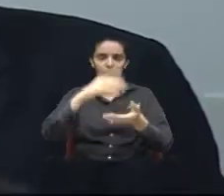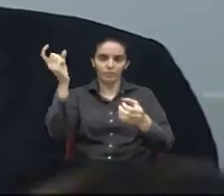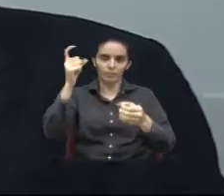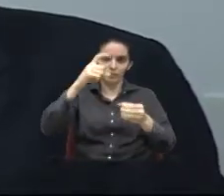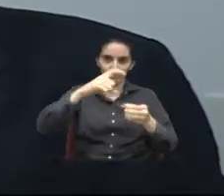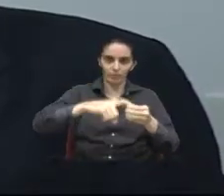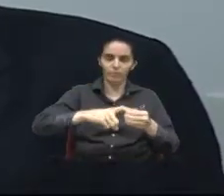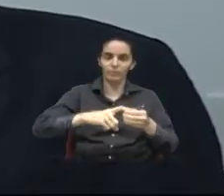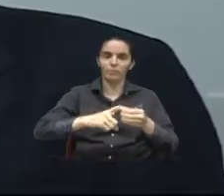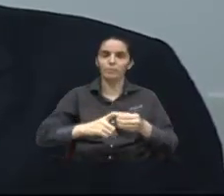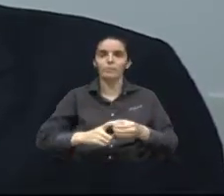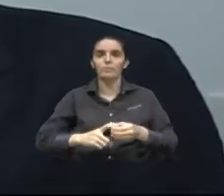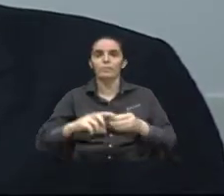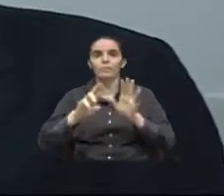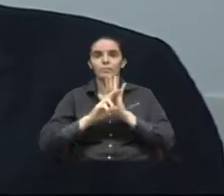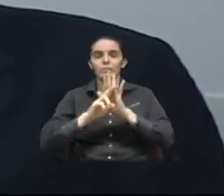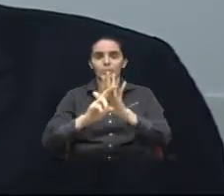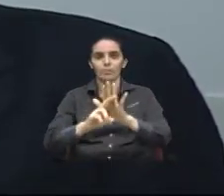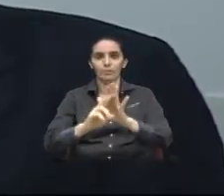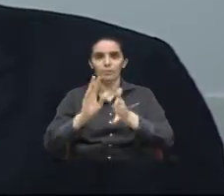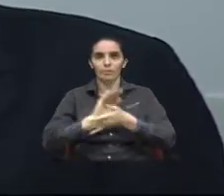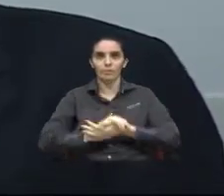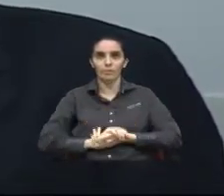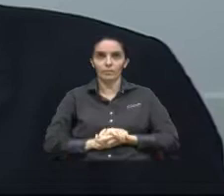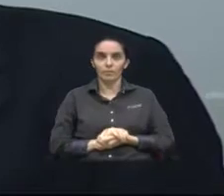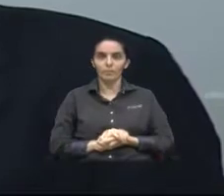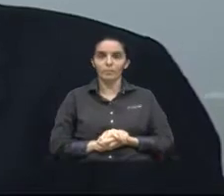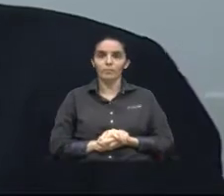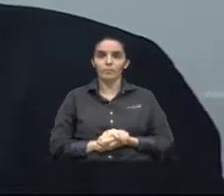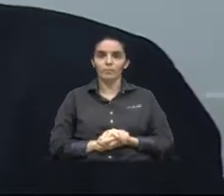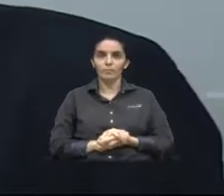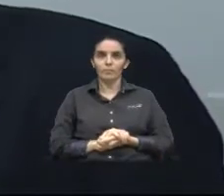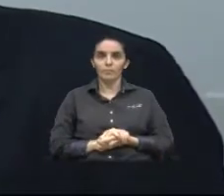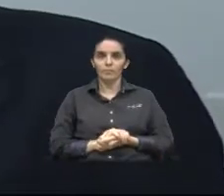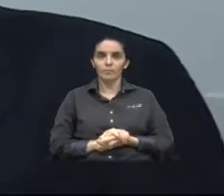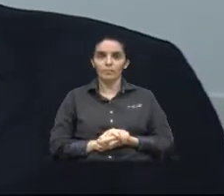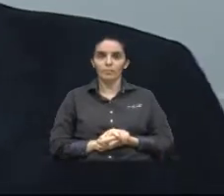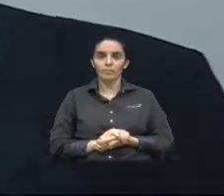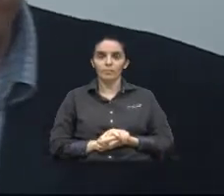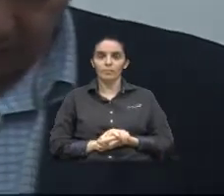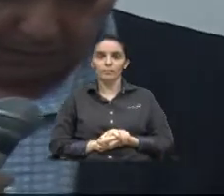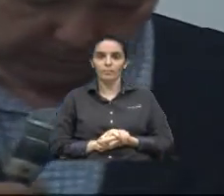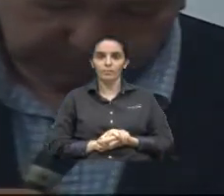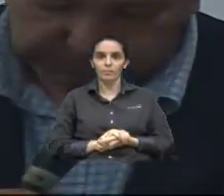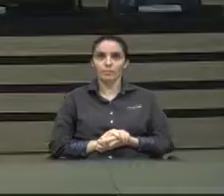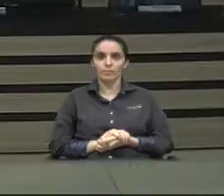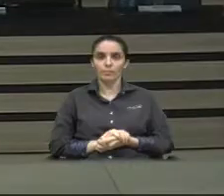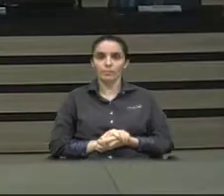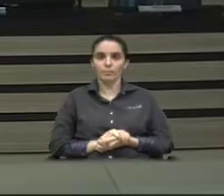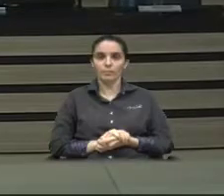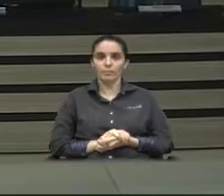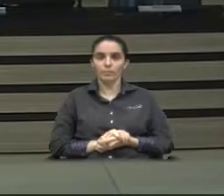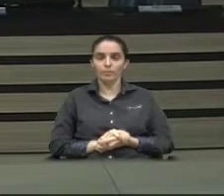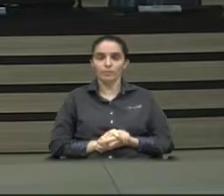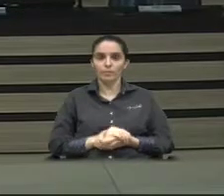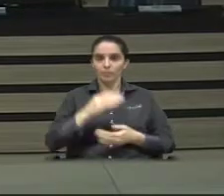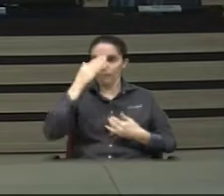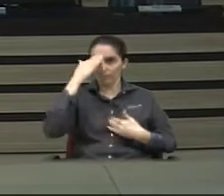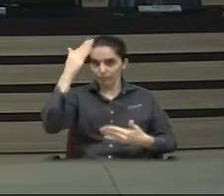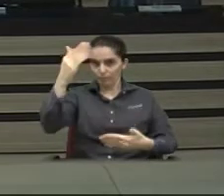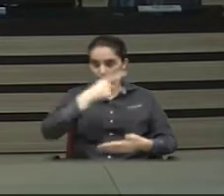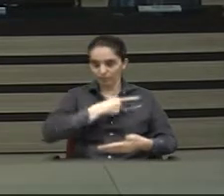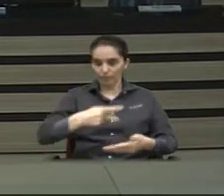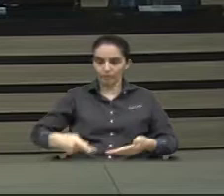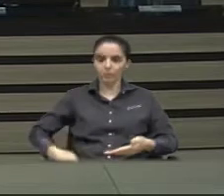a representar a Internacional de Limeira para a divisão do futebol brasileiro. Vai, Leão. Muito obrigado,